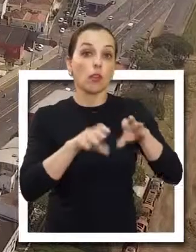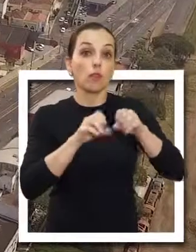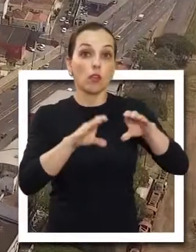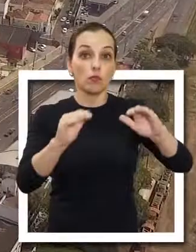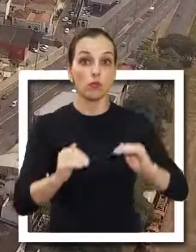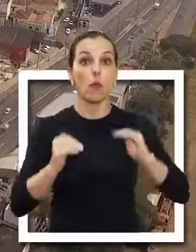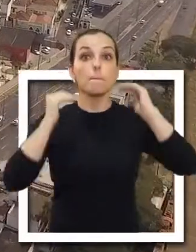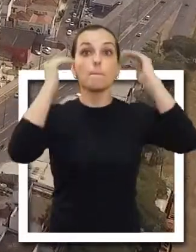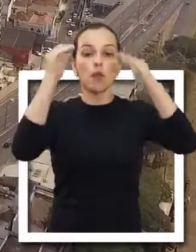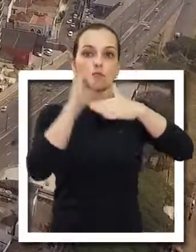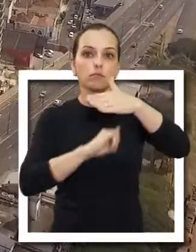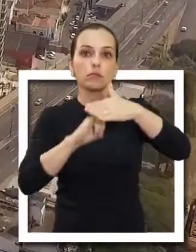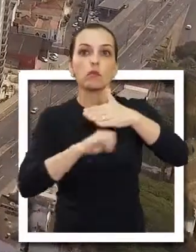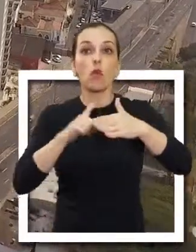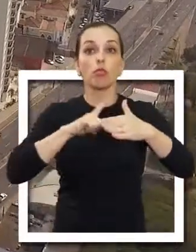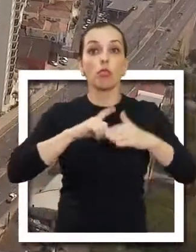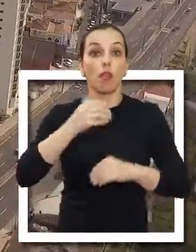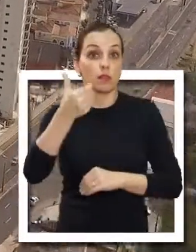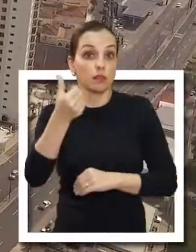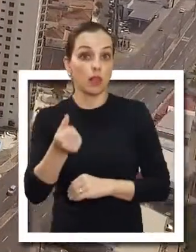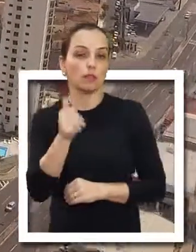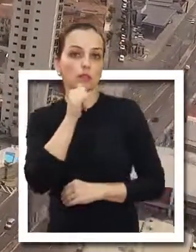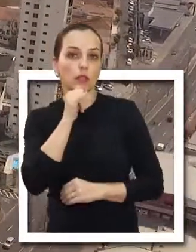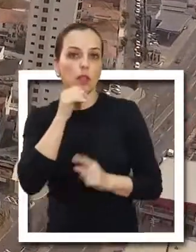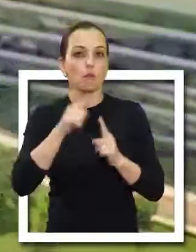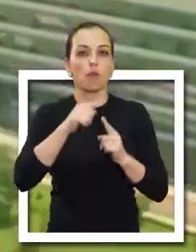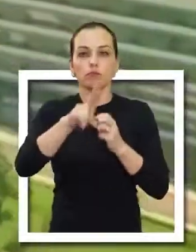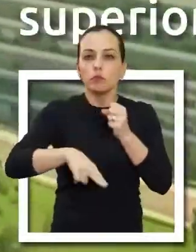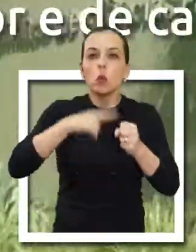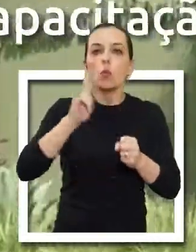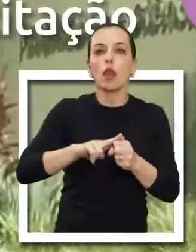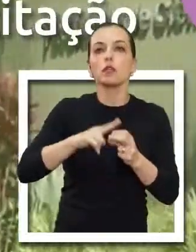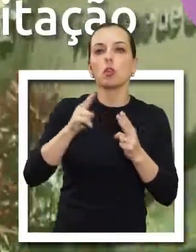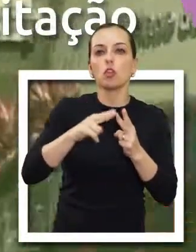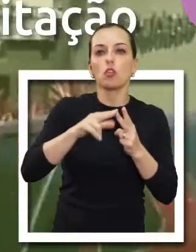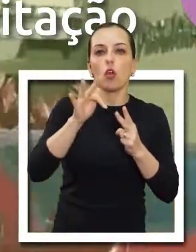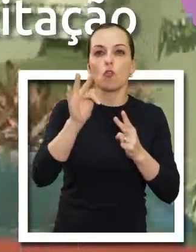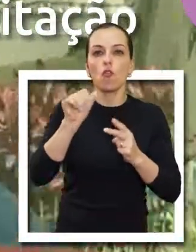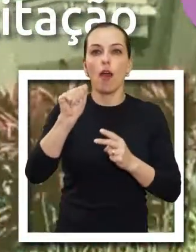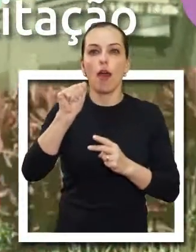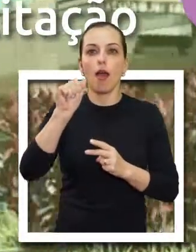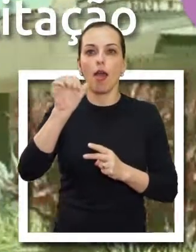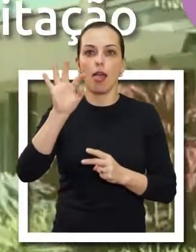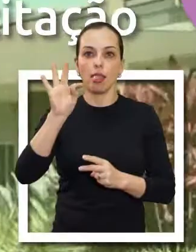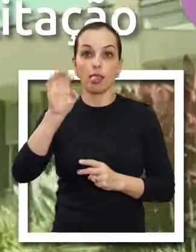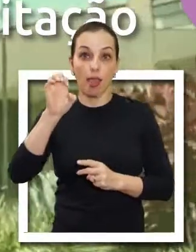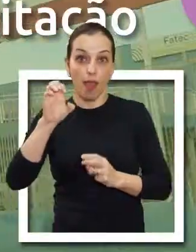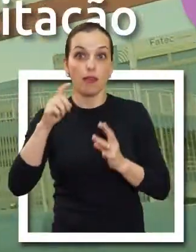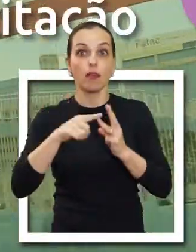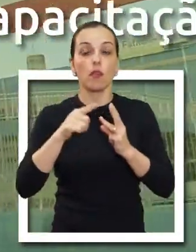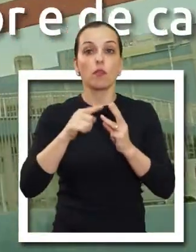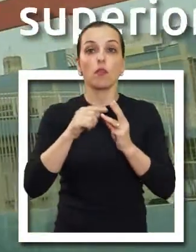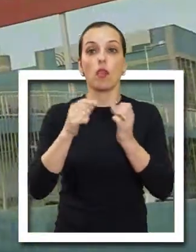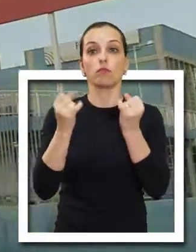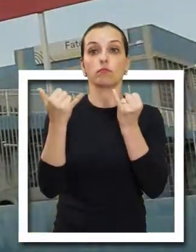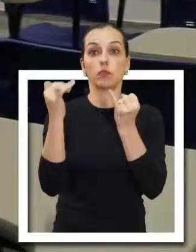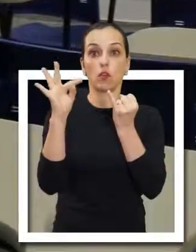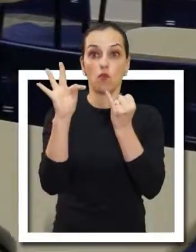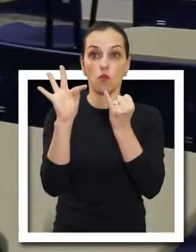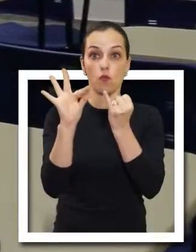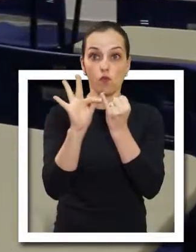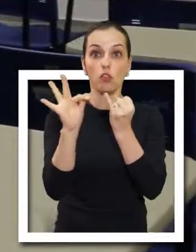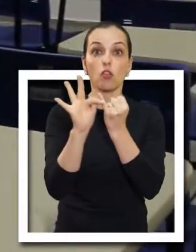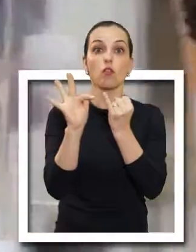Também mais seis renomadas instituições de ensino superior, como a Unesp, e outras de capacitação, como a FATEC, o